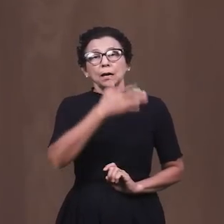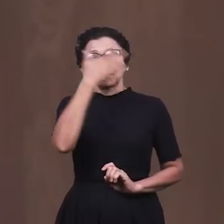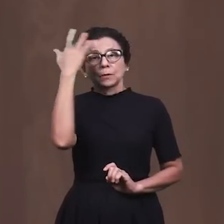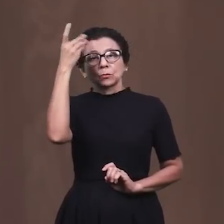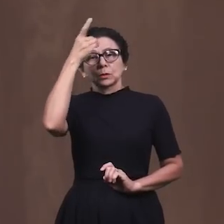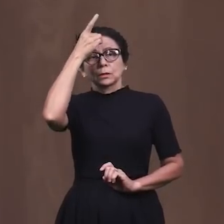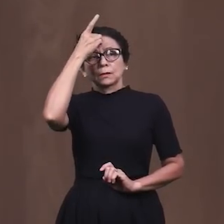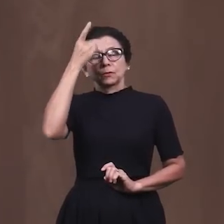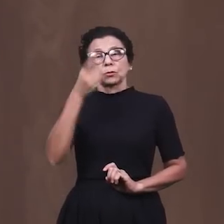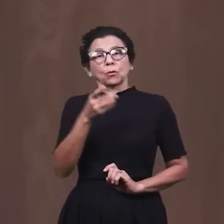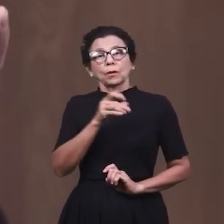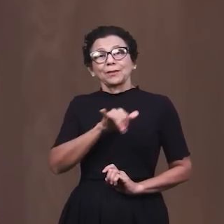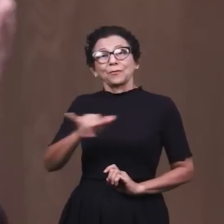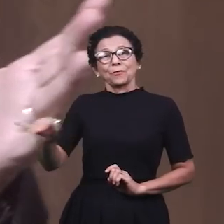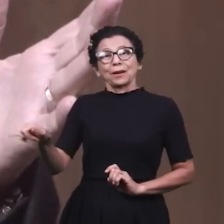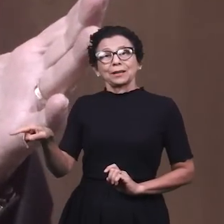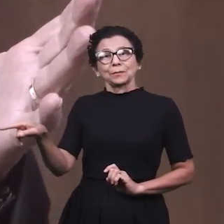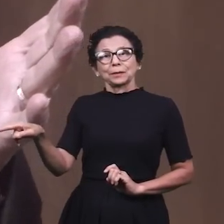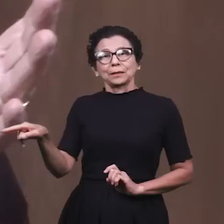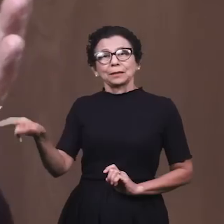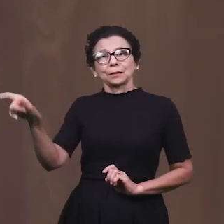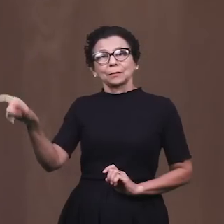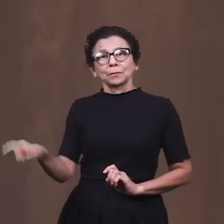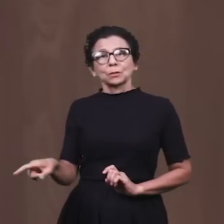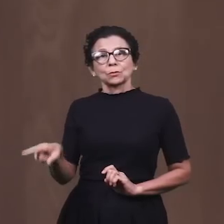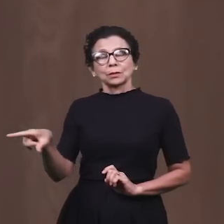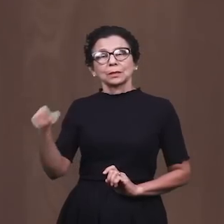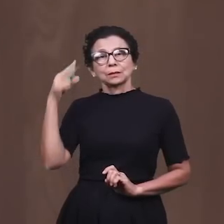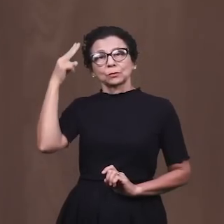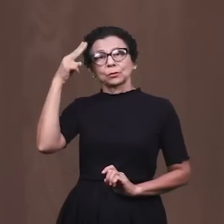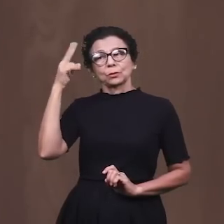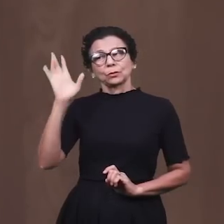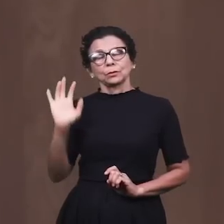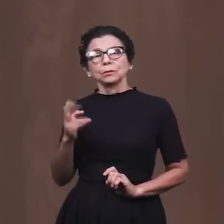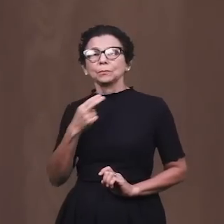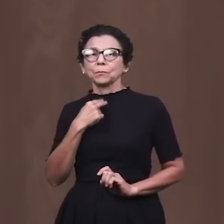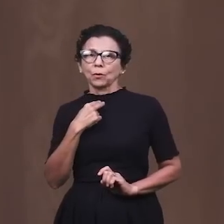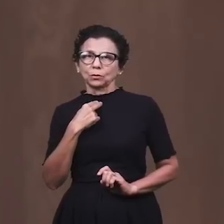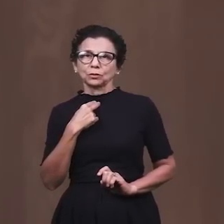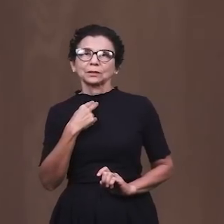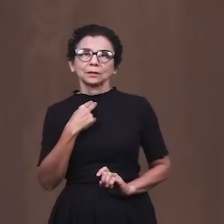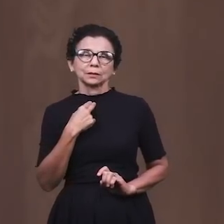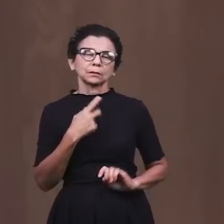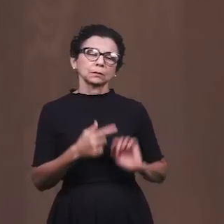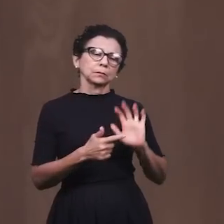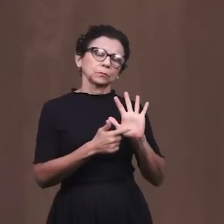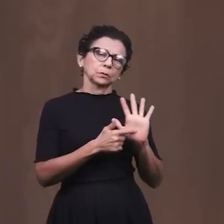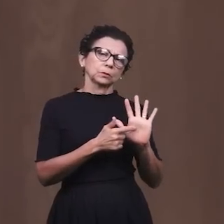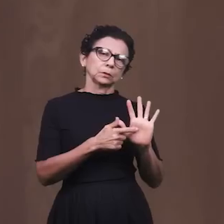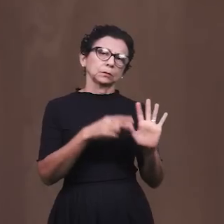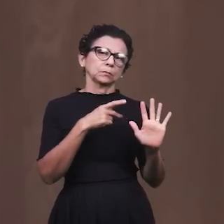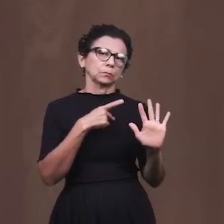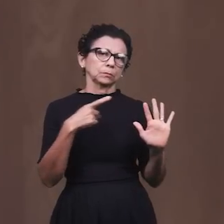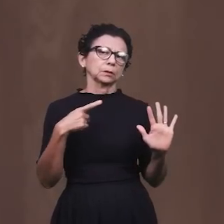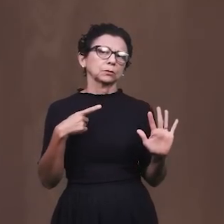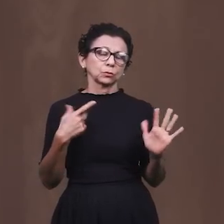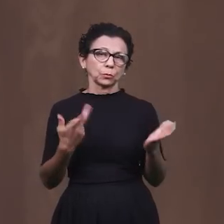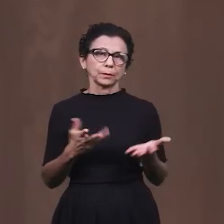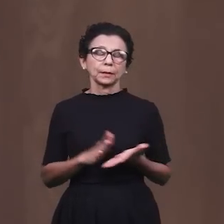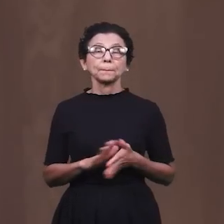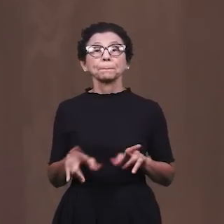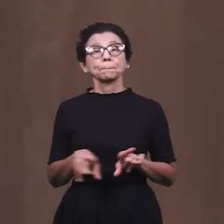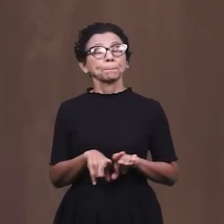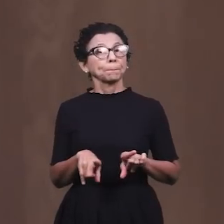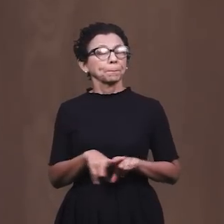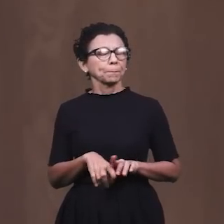vai criar um atrito ali, certamente, né? Então, tem que ser administrado assim, levar para o pastor, né? E outro